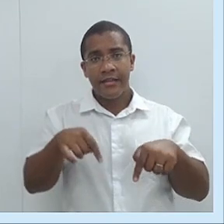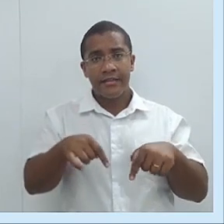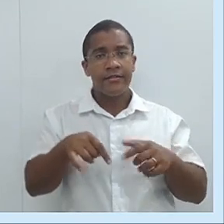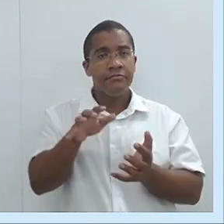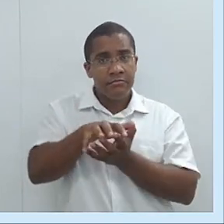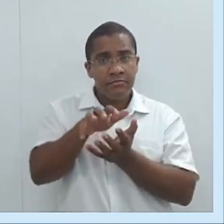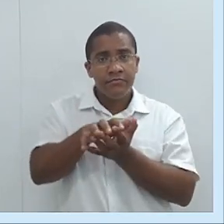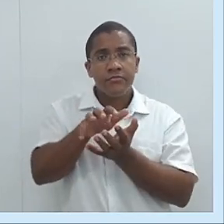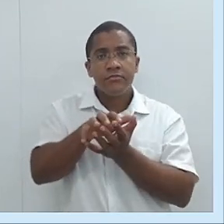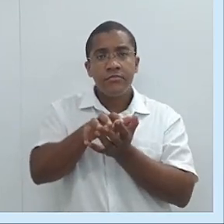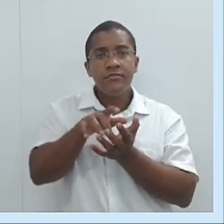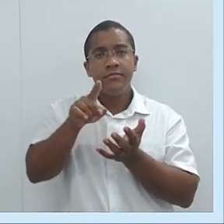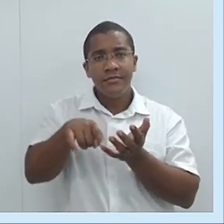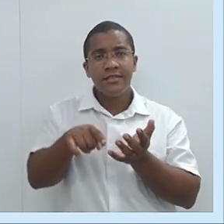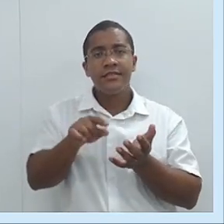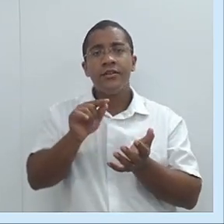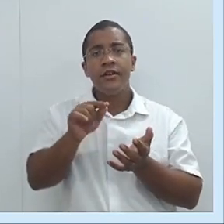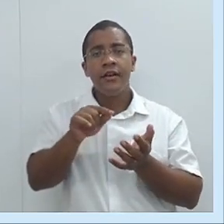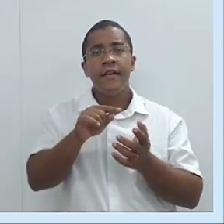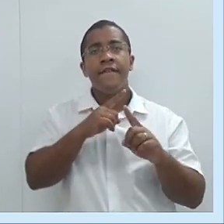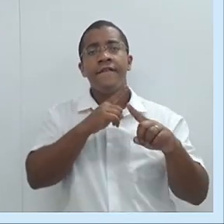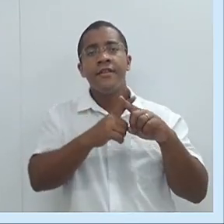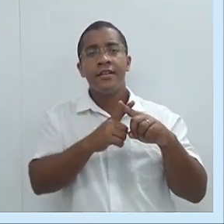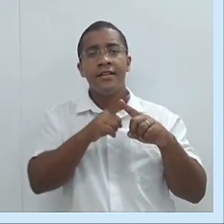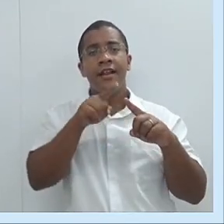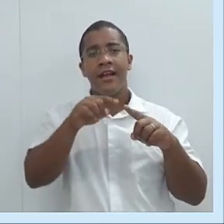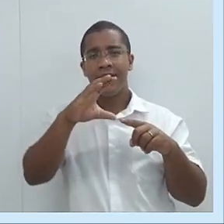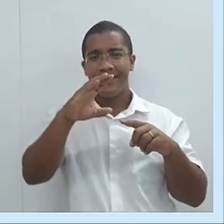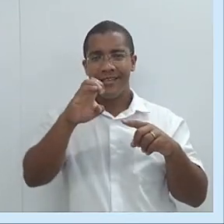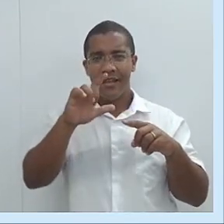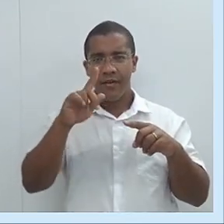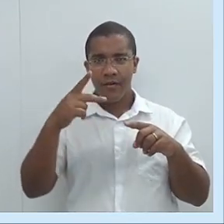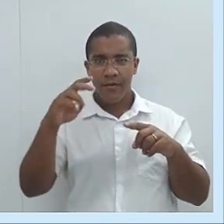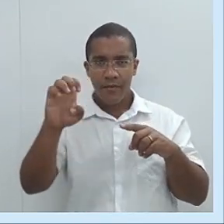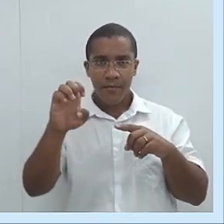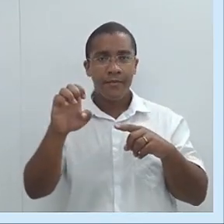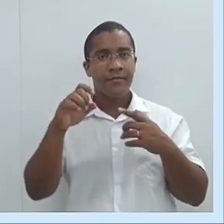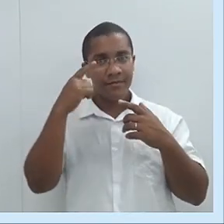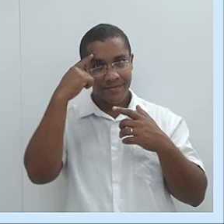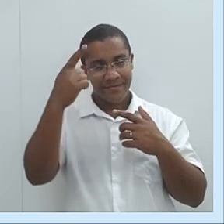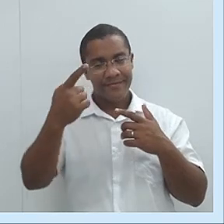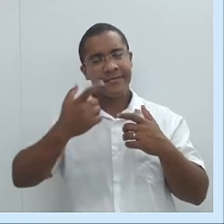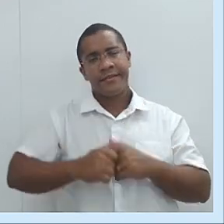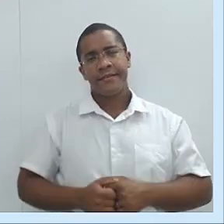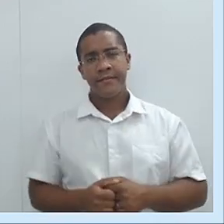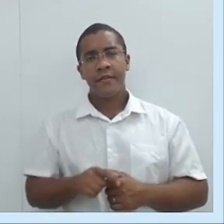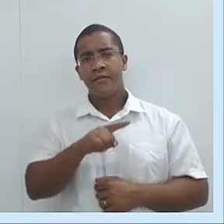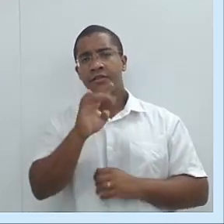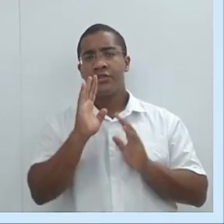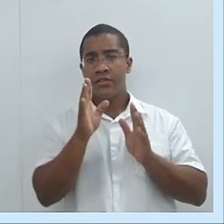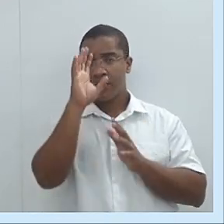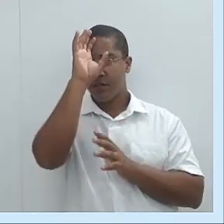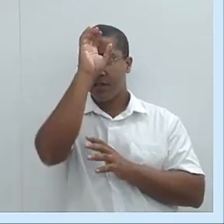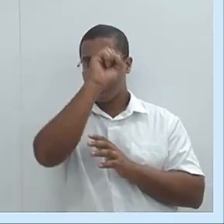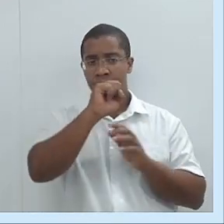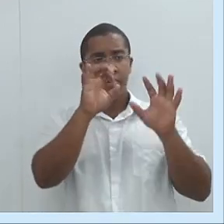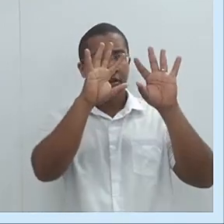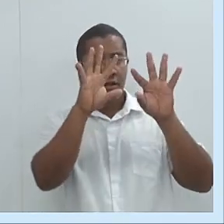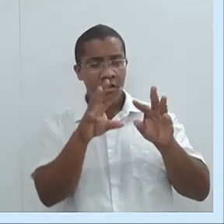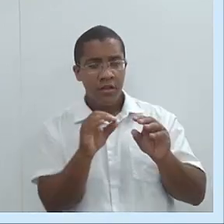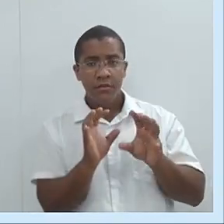caso da gente que mora aqui em Pernambuco, a gente vai multiplicar pela tarifa da CELP. Vocês aí já aprenderam